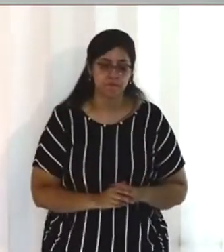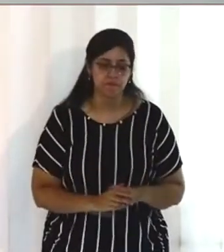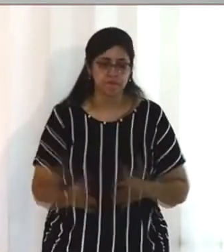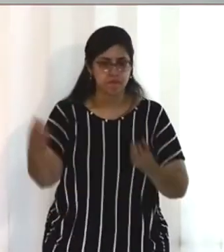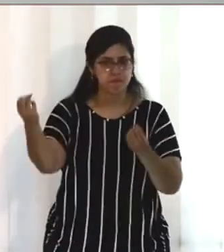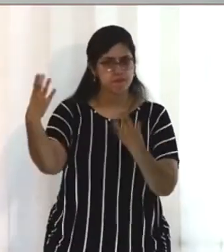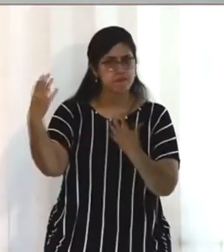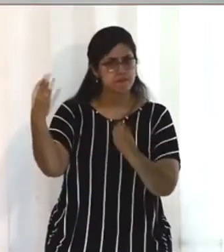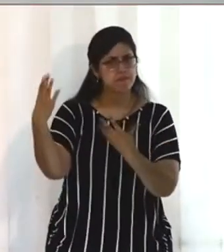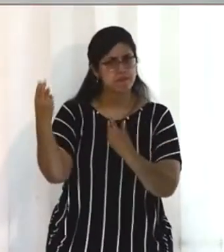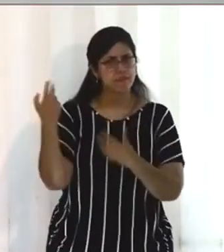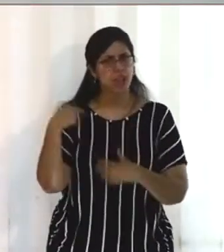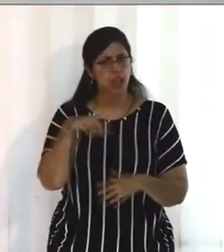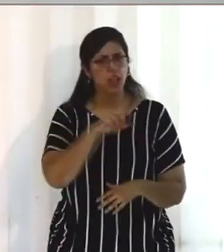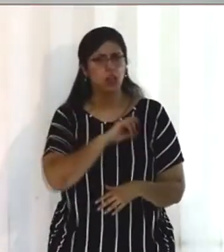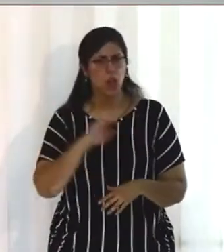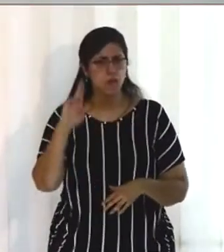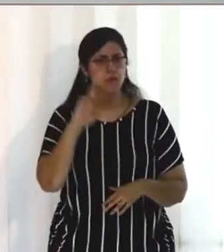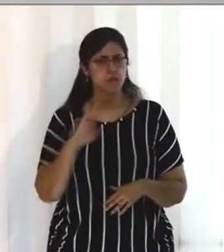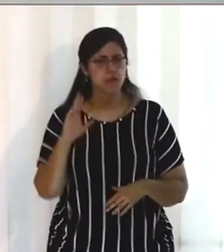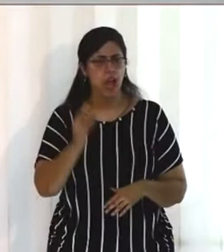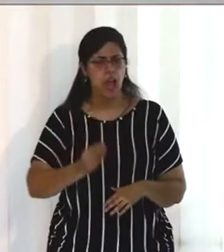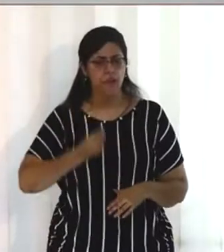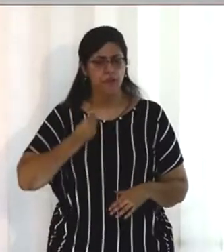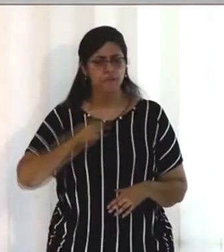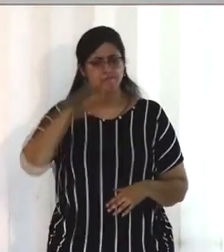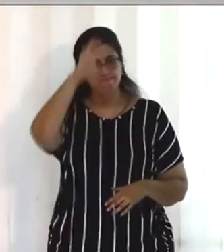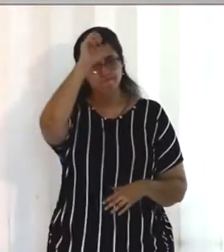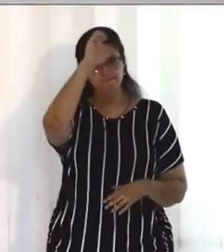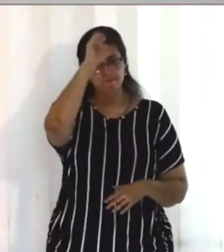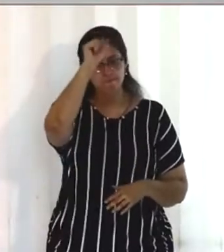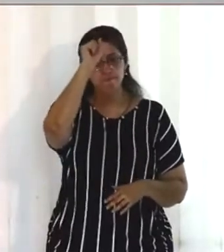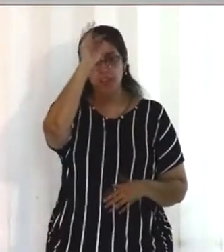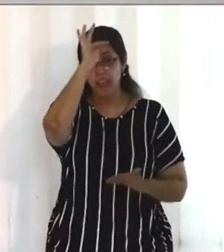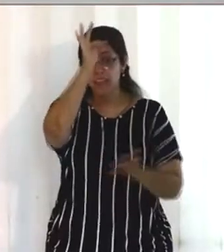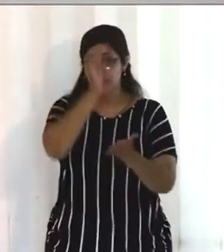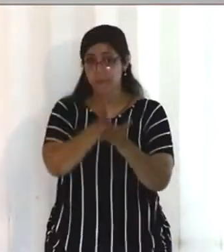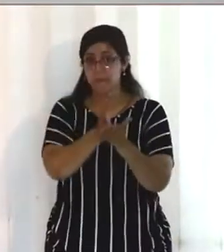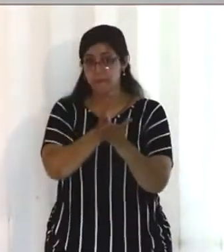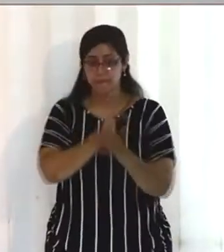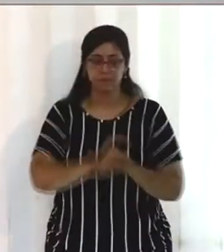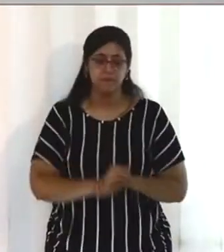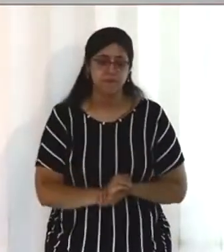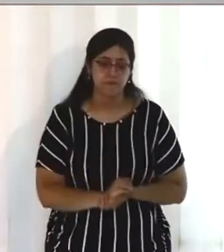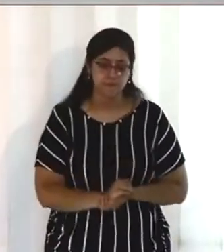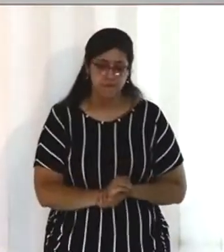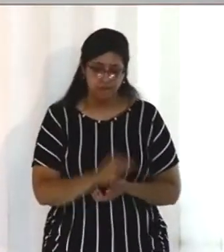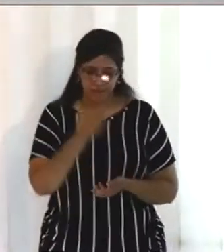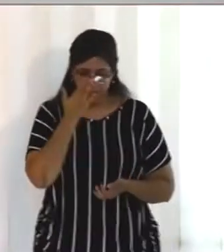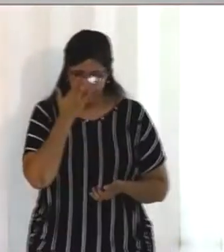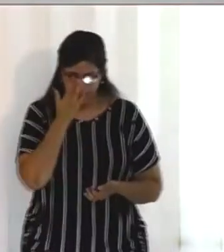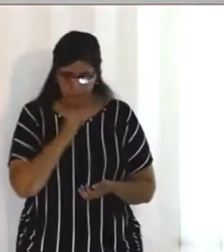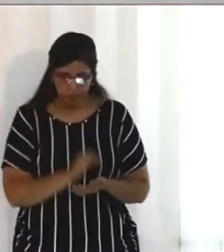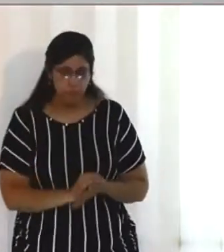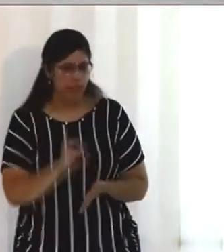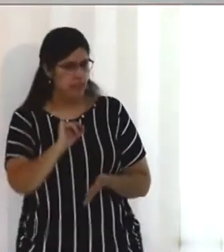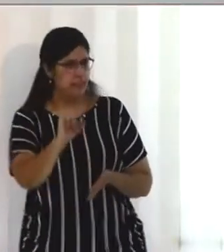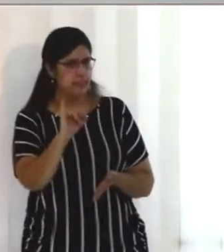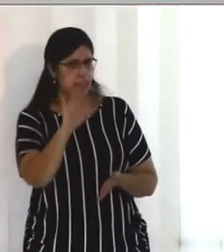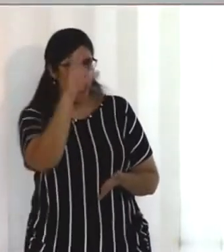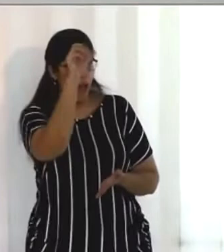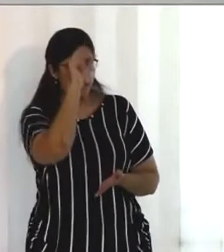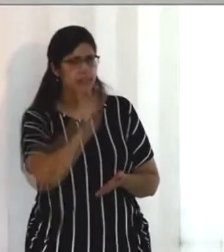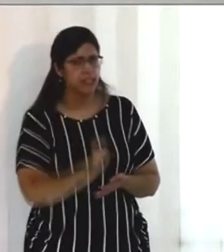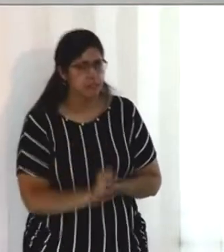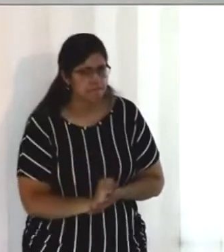elas possam ser para nós aprendizado quanto à fé. Será que aprendemos? Vamos pensar um